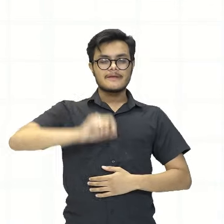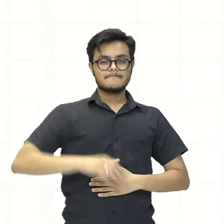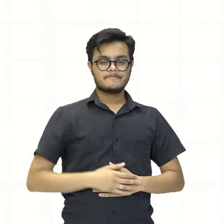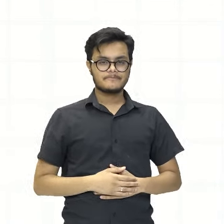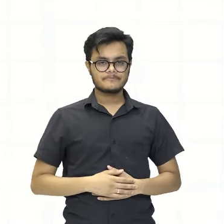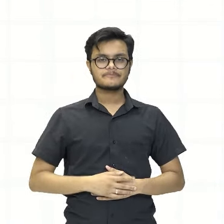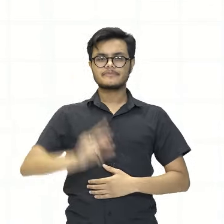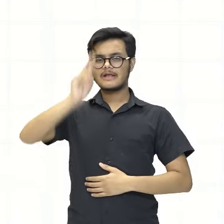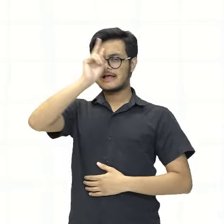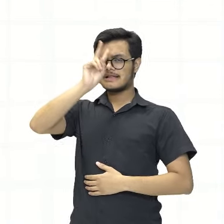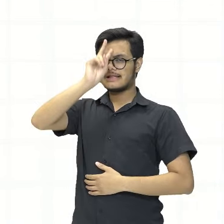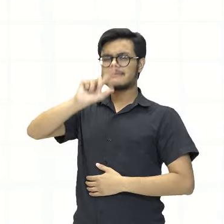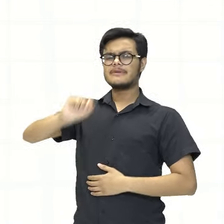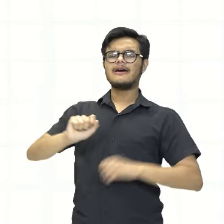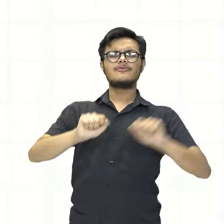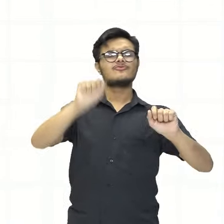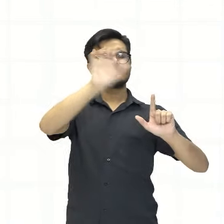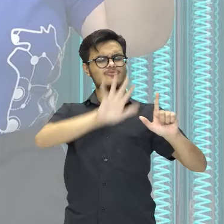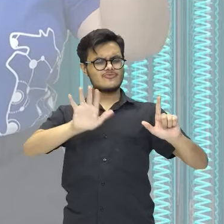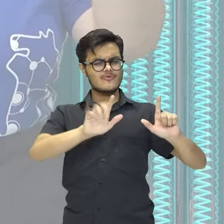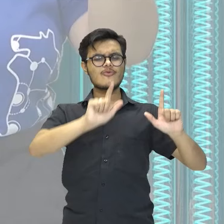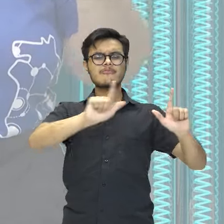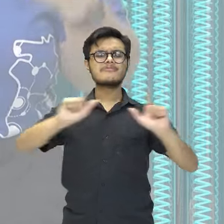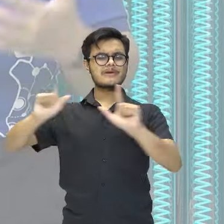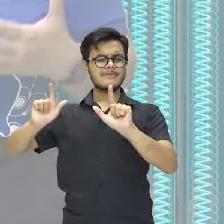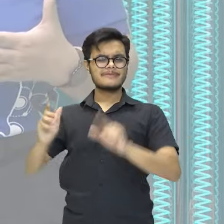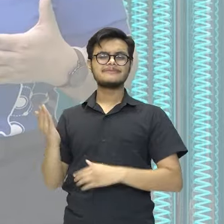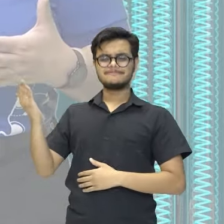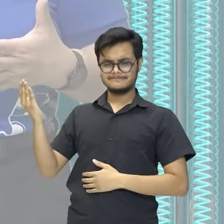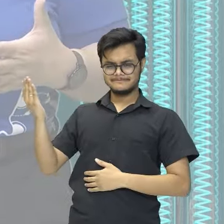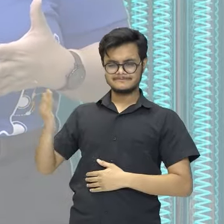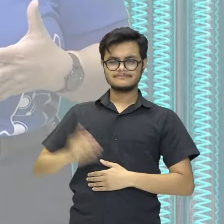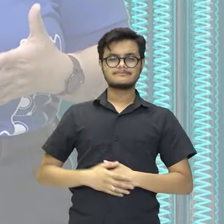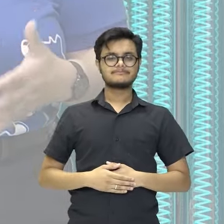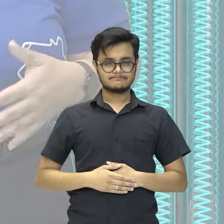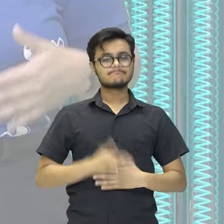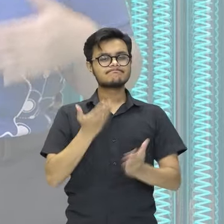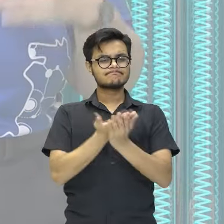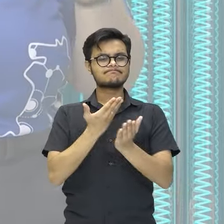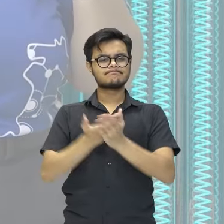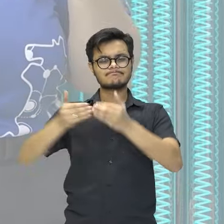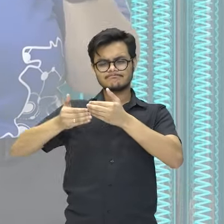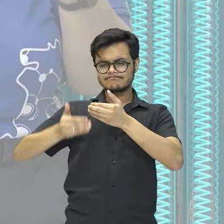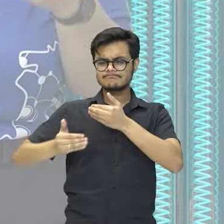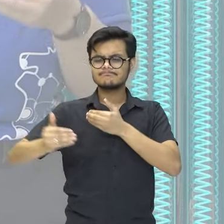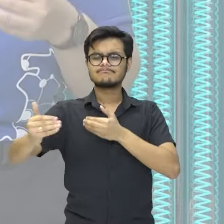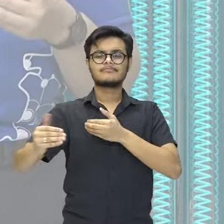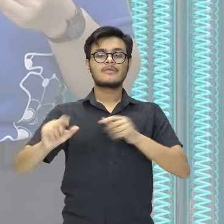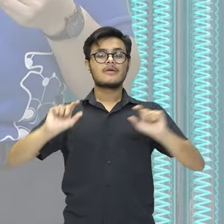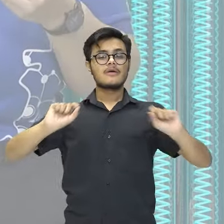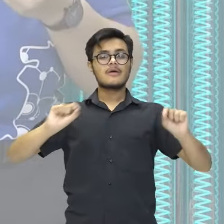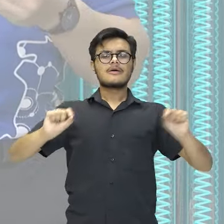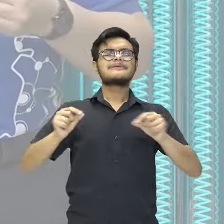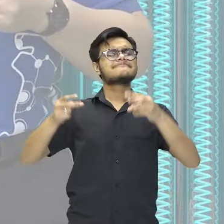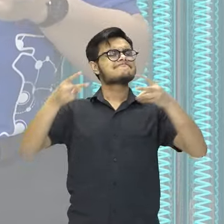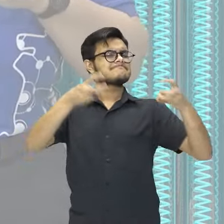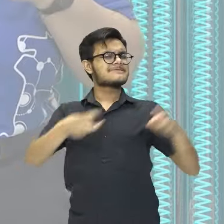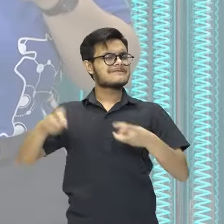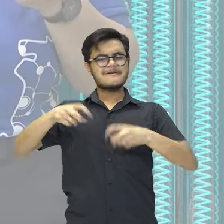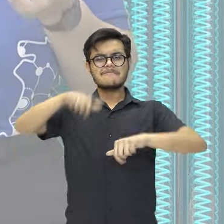vamos rever aquele primeiro quadrinho não é e vamos avançar agora na nas nossas observações